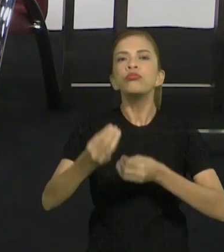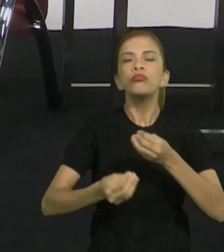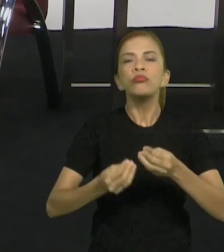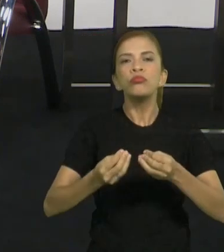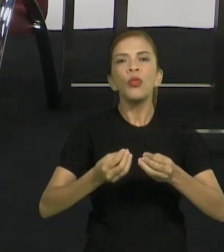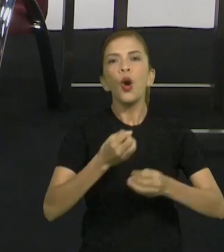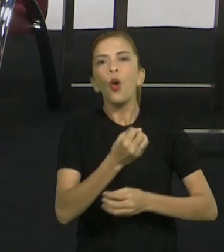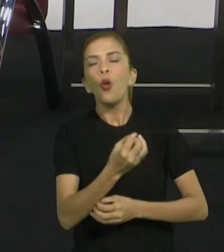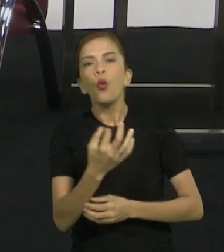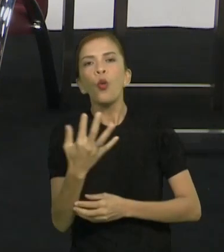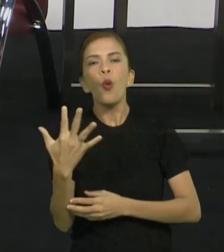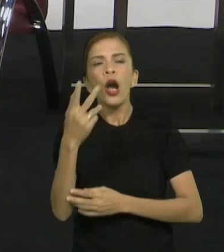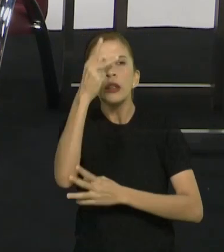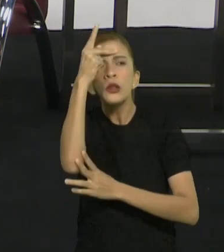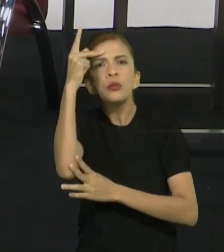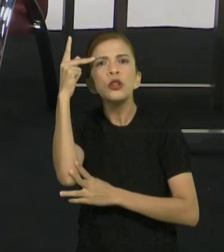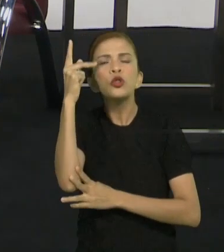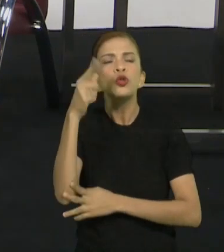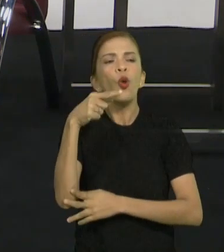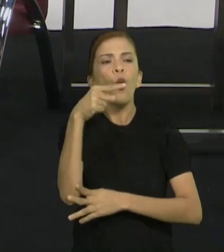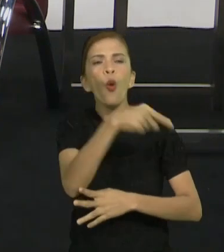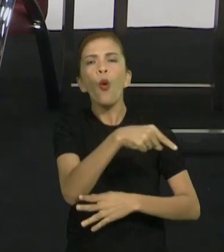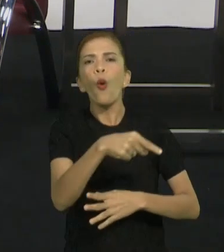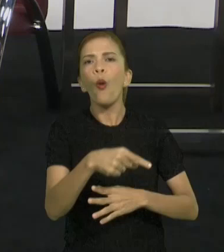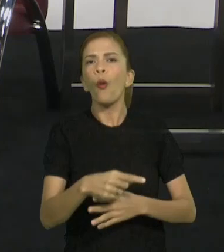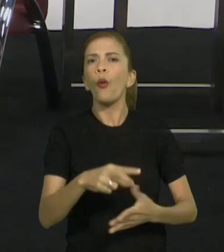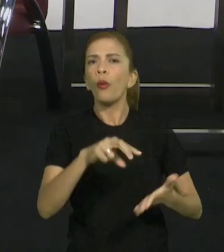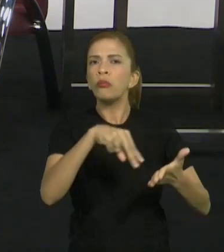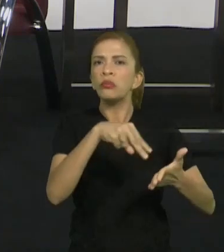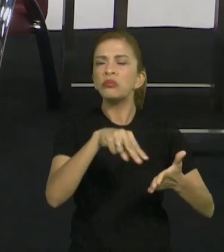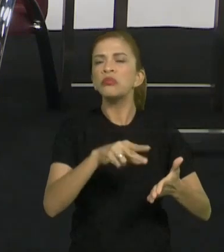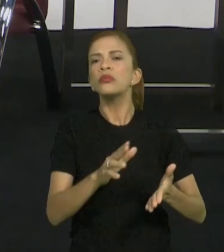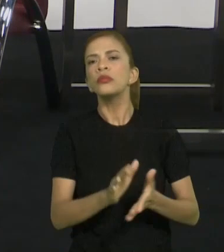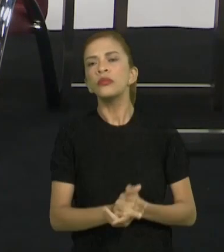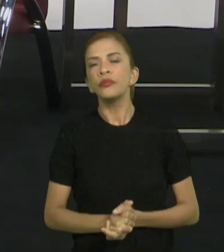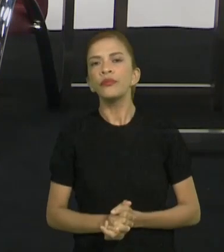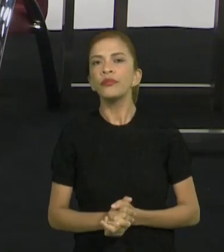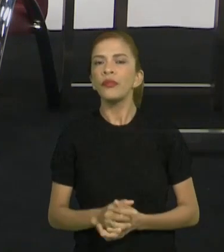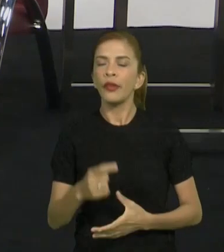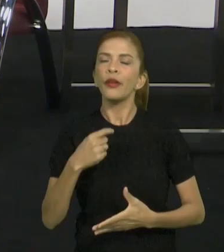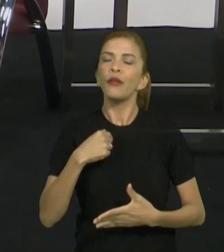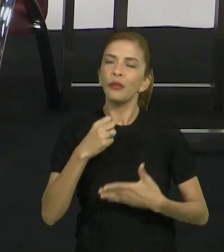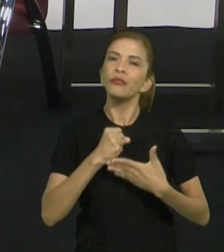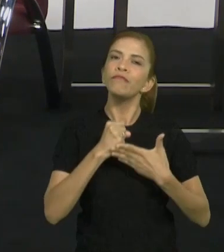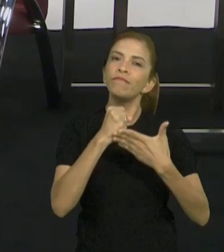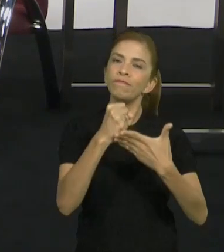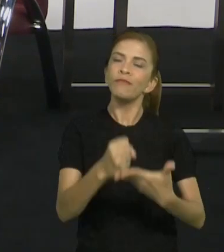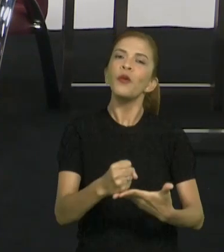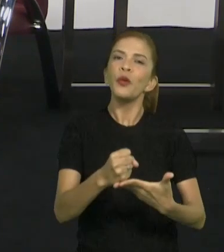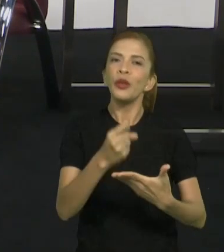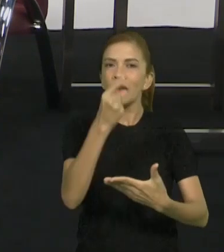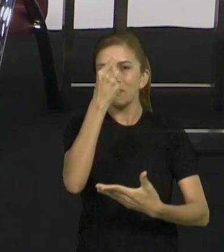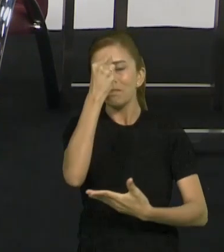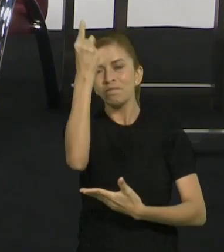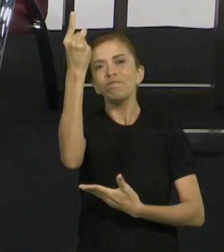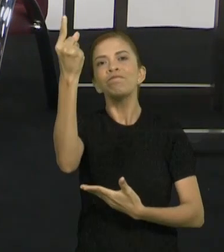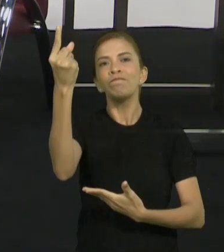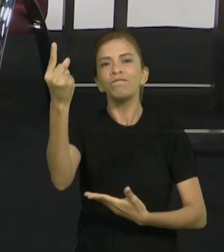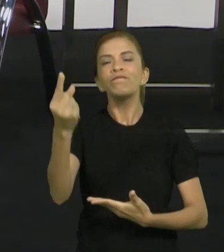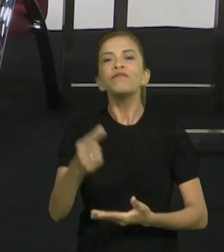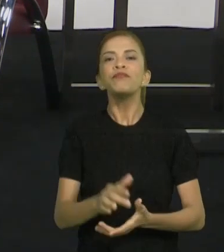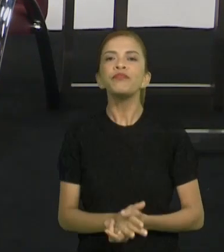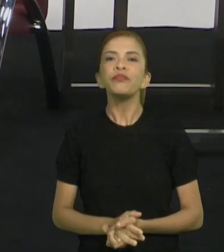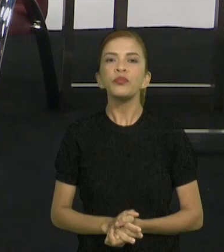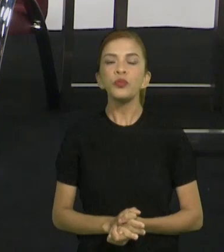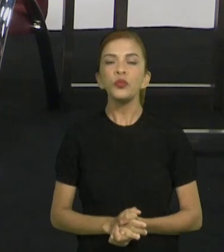quantidade de pessoas que ela queria no boi dela. E eu apoiei, né, a ideia dela. E a